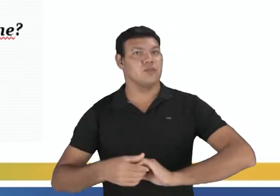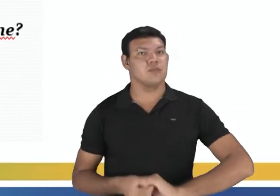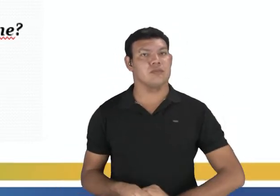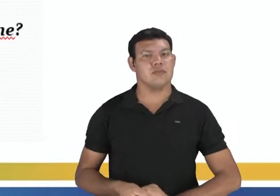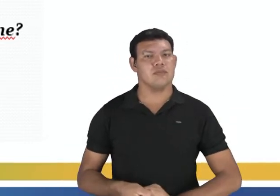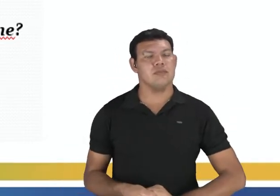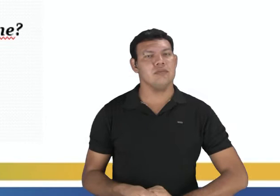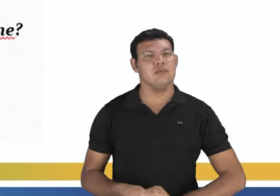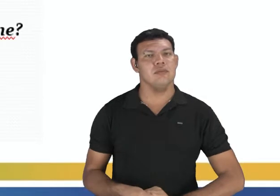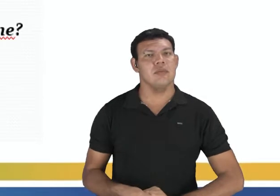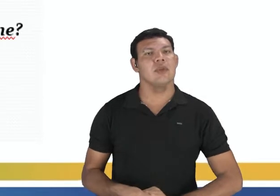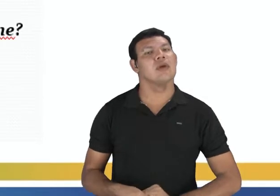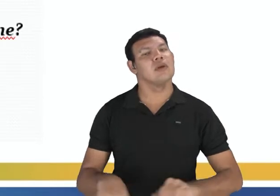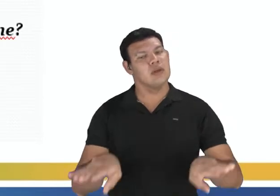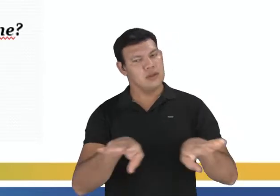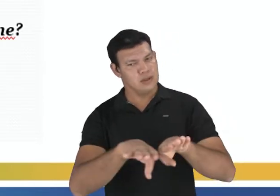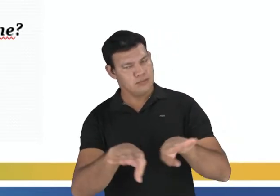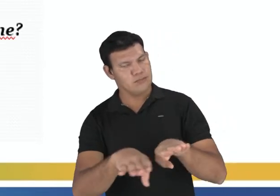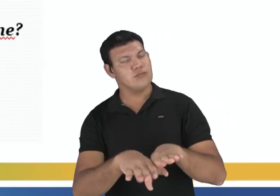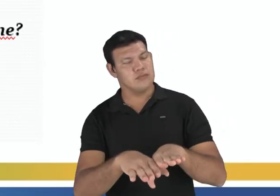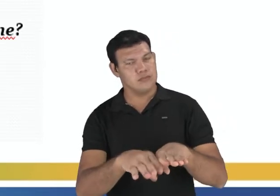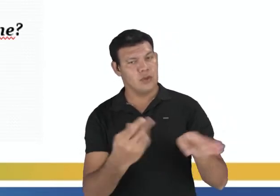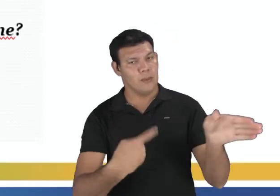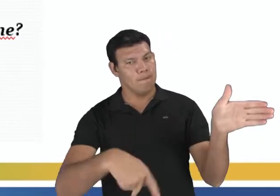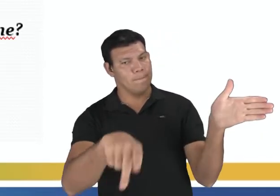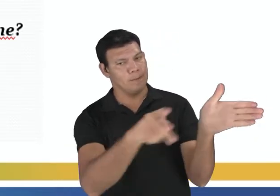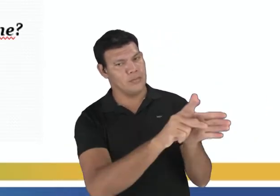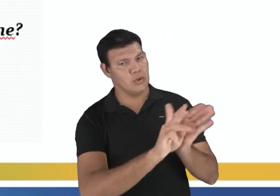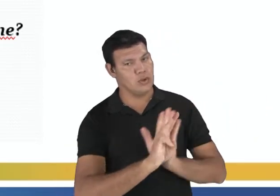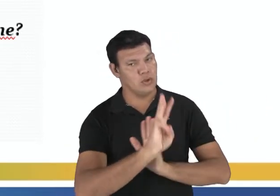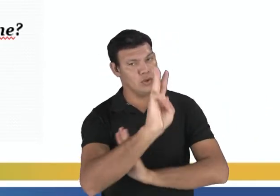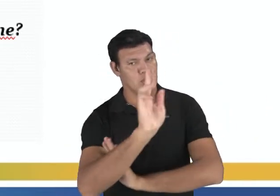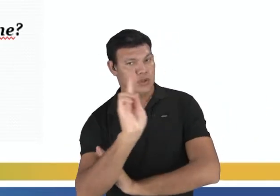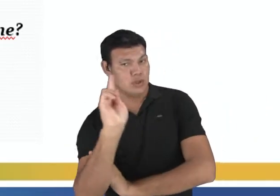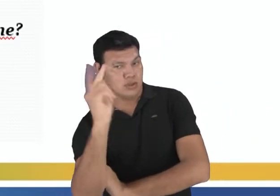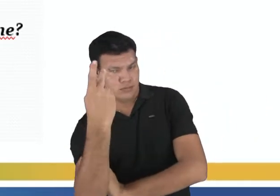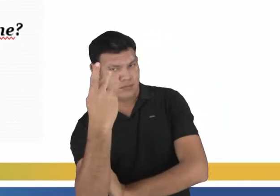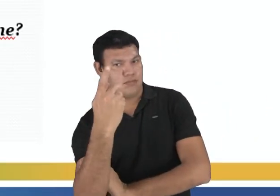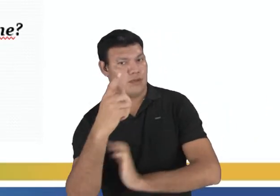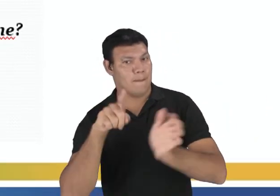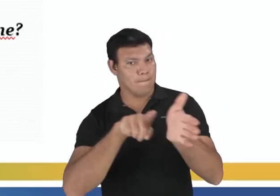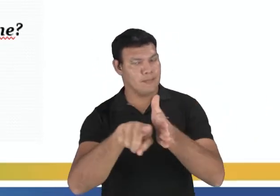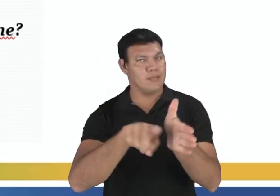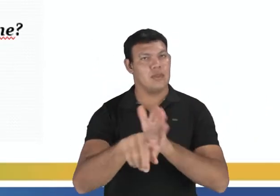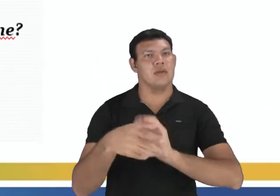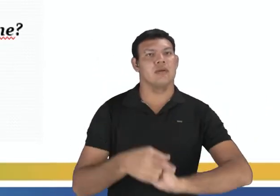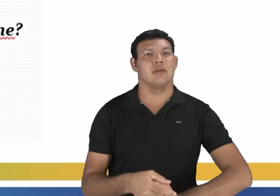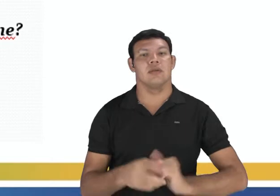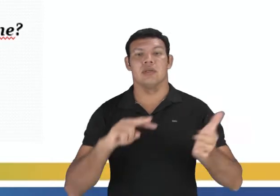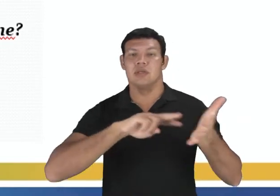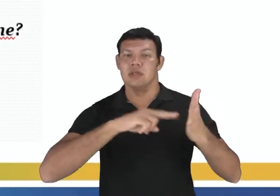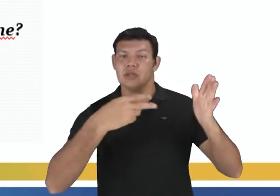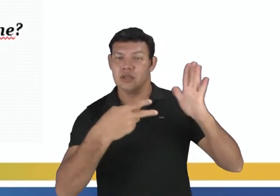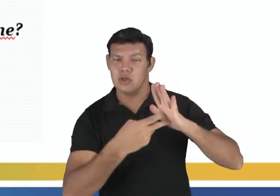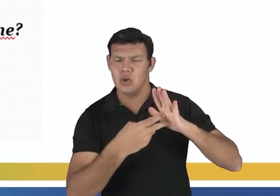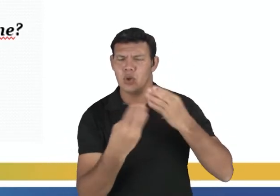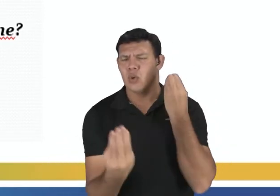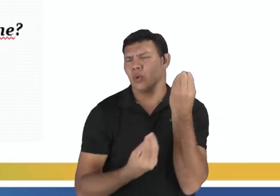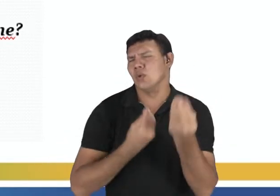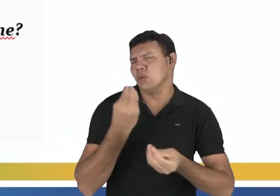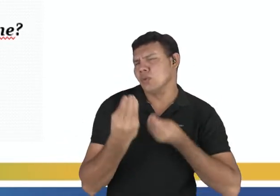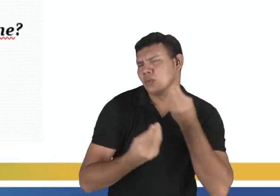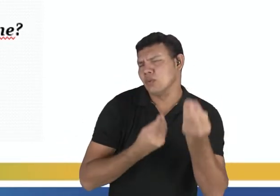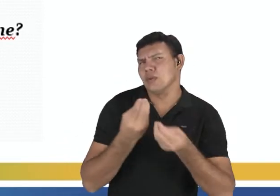ele também é uma WH question, tá, gente? E ele significa como. How are you? A